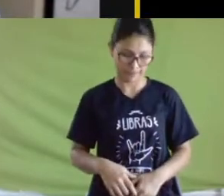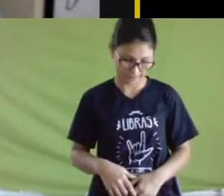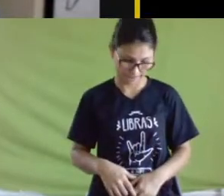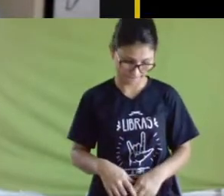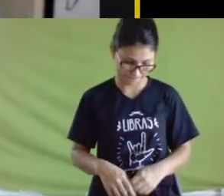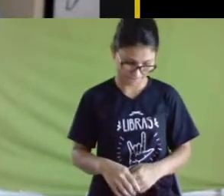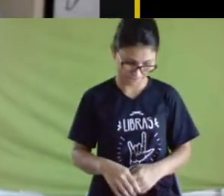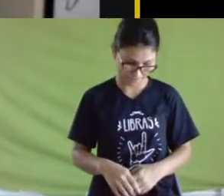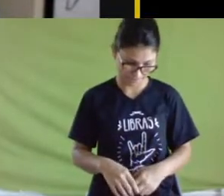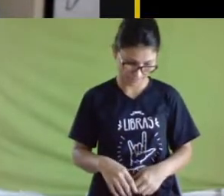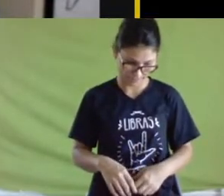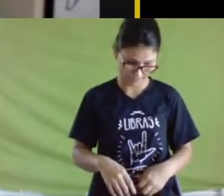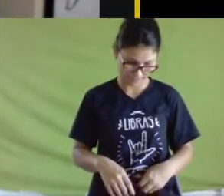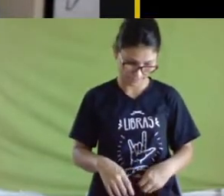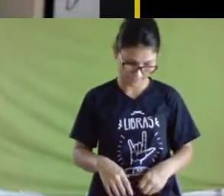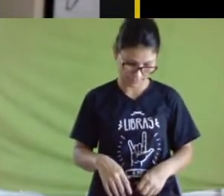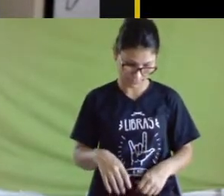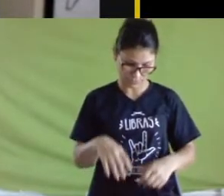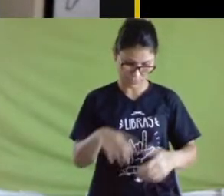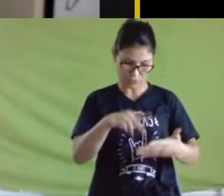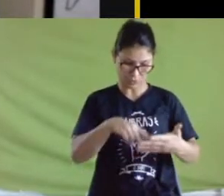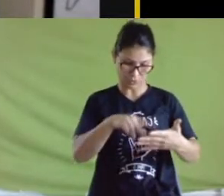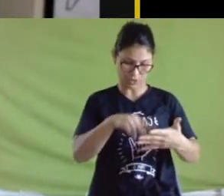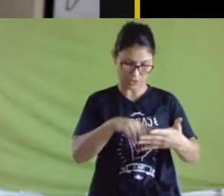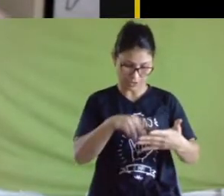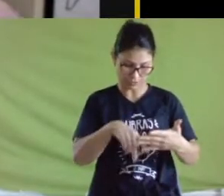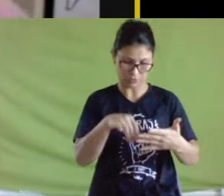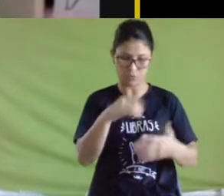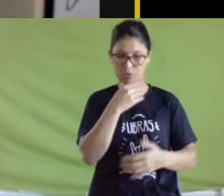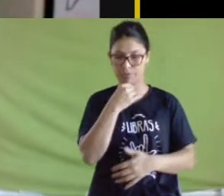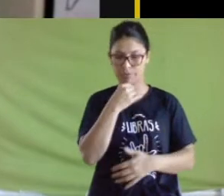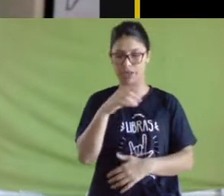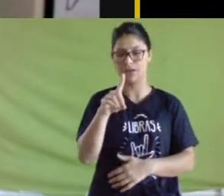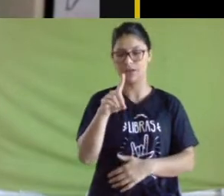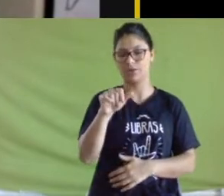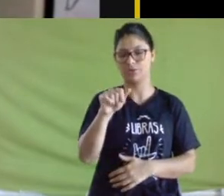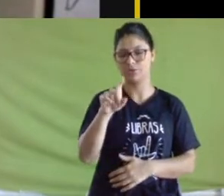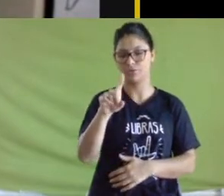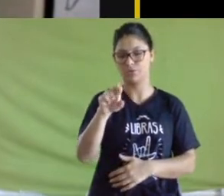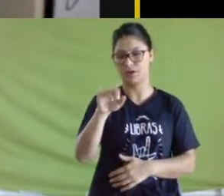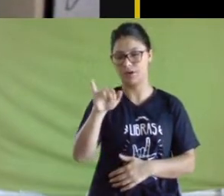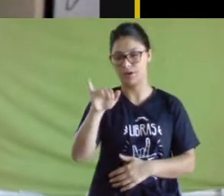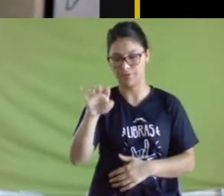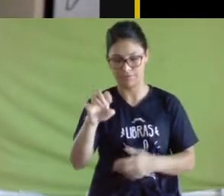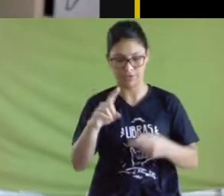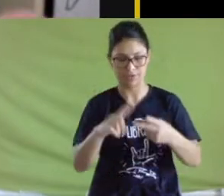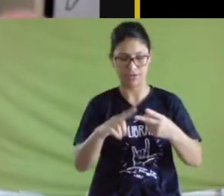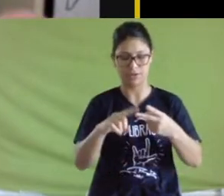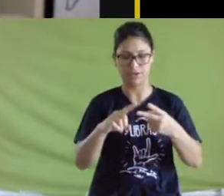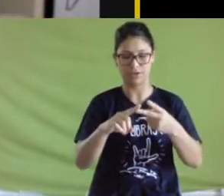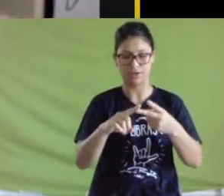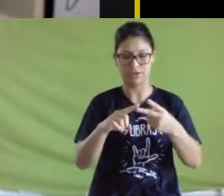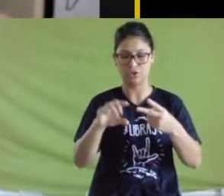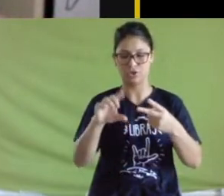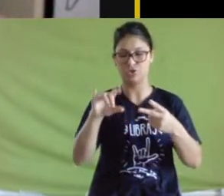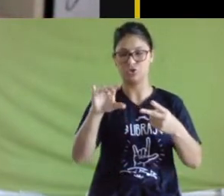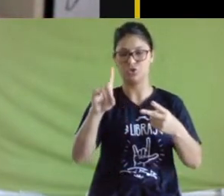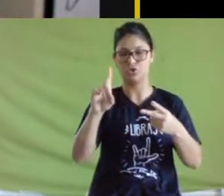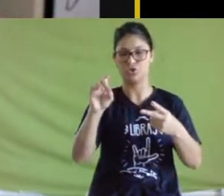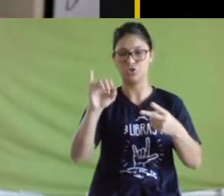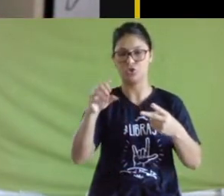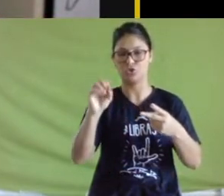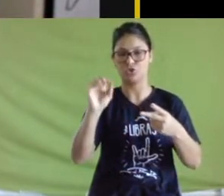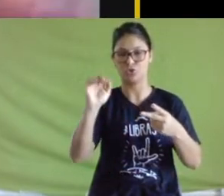estou lendo um texto do Dryden, do John Donne, um texto do Shakespeare, certamente a virtude vai ter